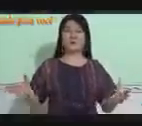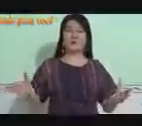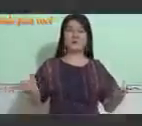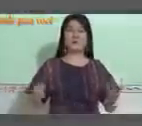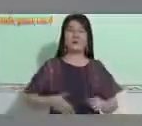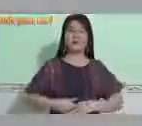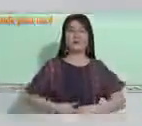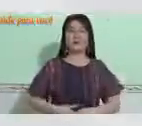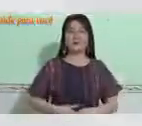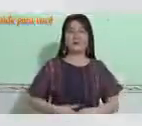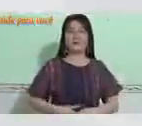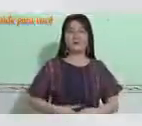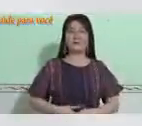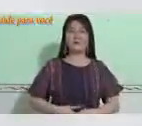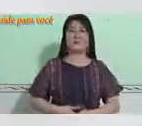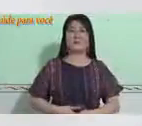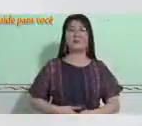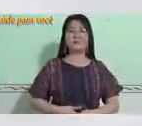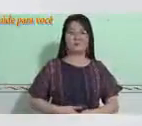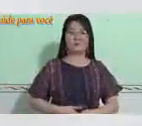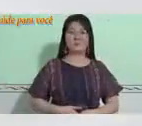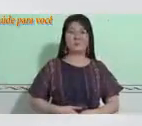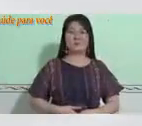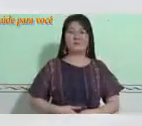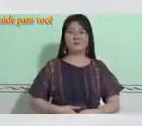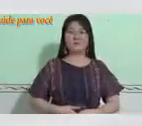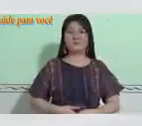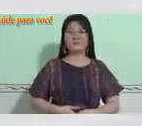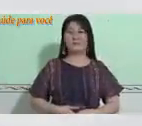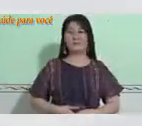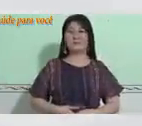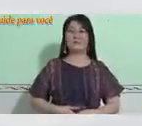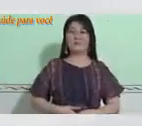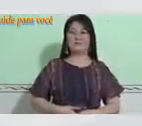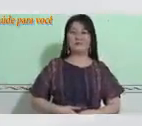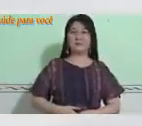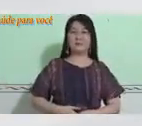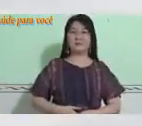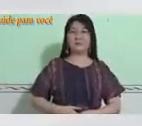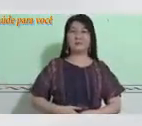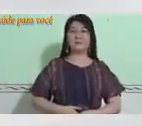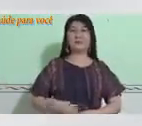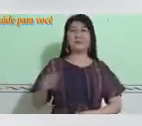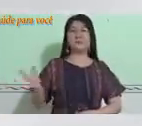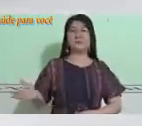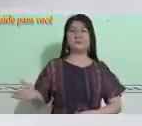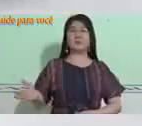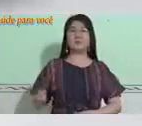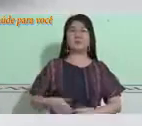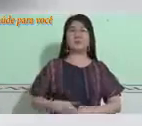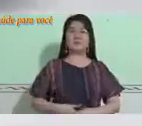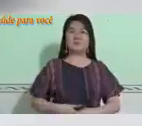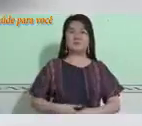água durante o dia, o que pode levar ao aparecimento de sinais e sintomas característicos, como boca seca, dor